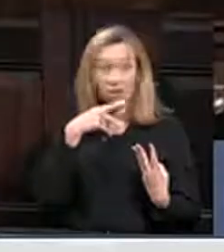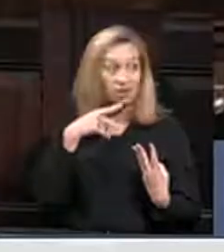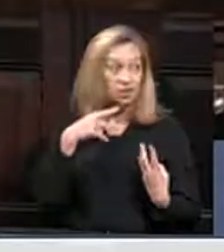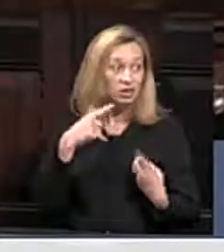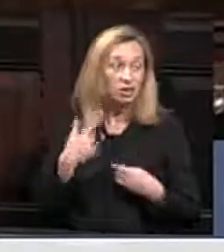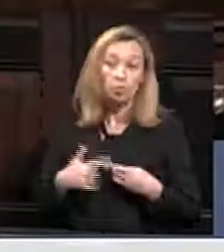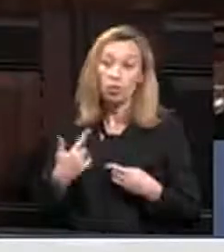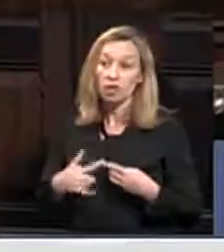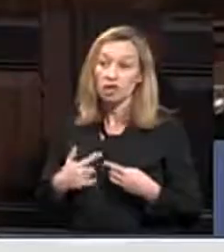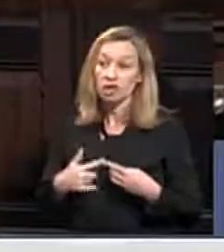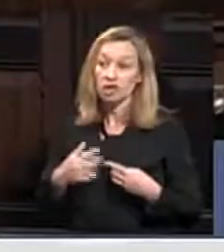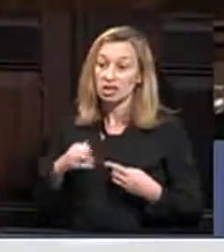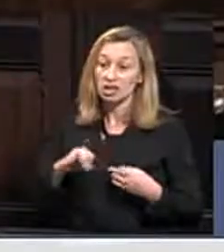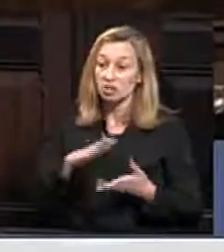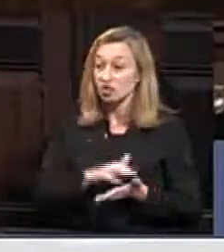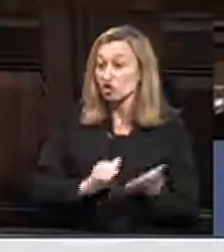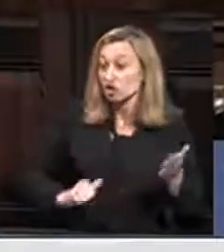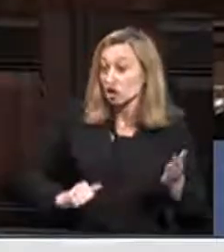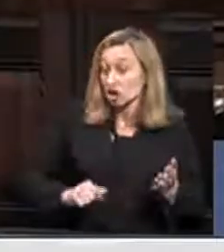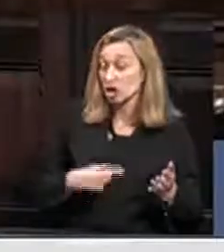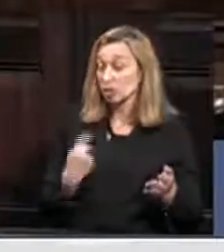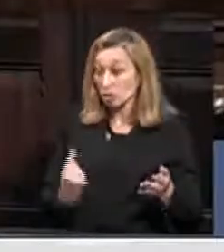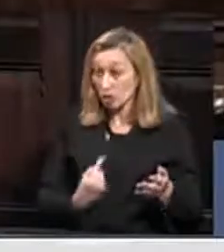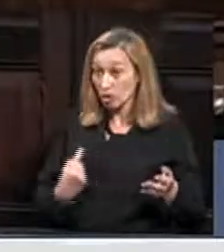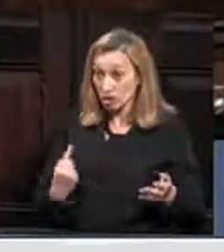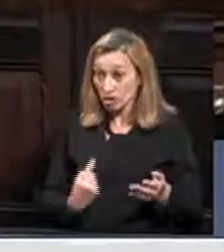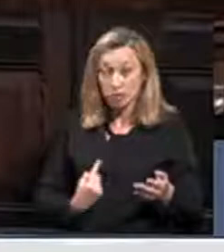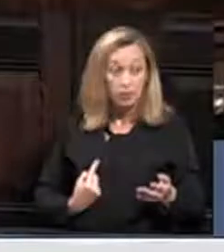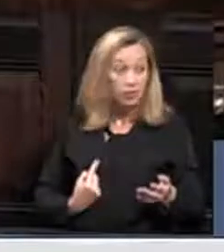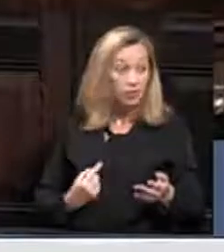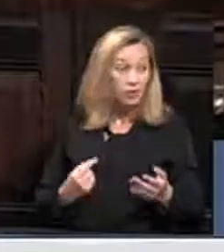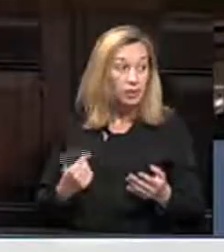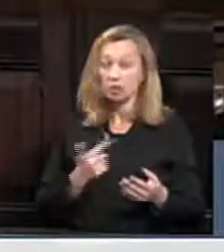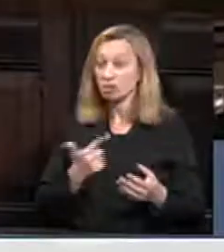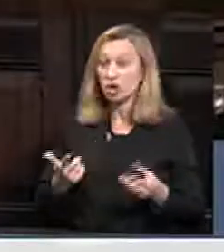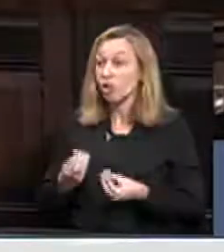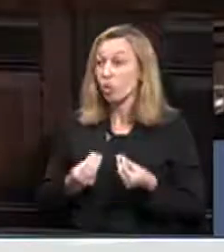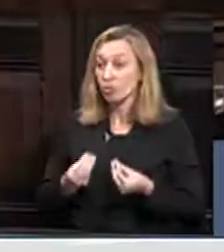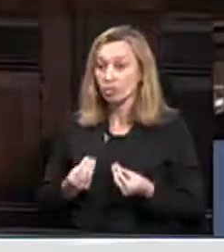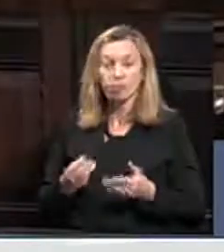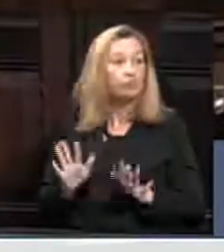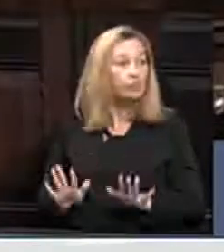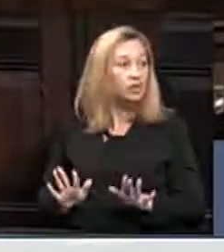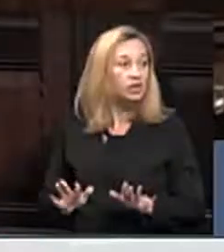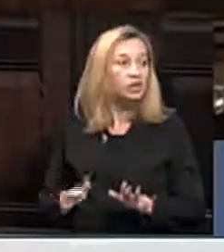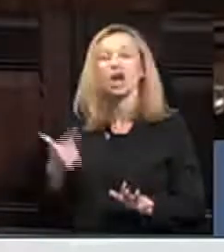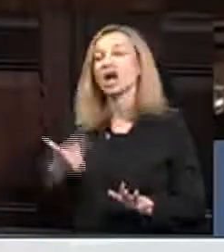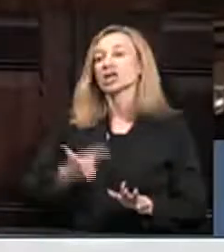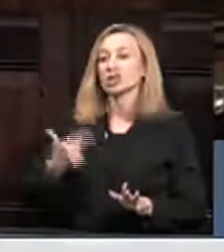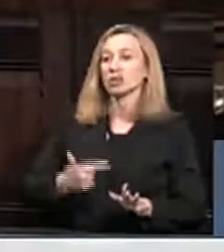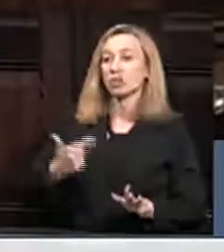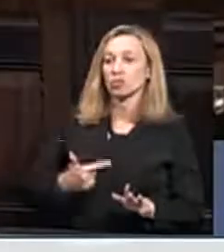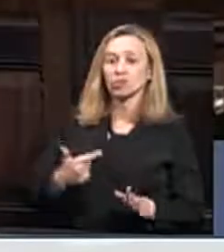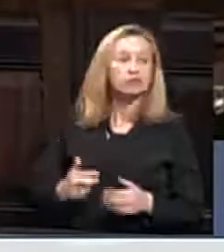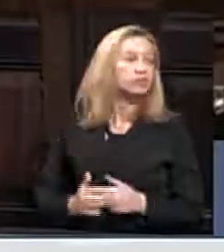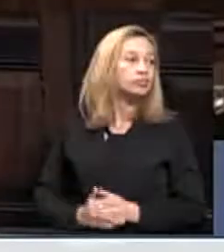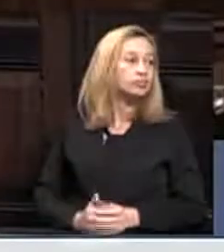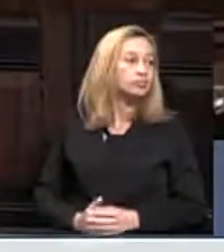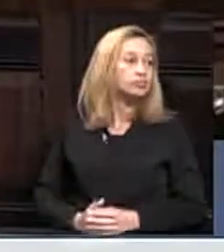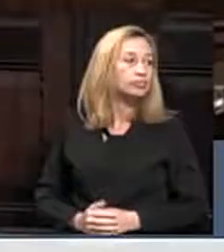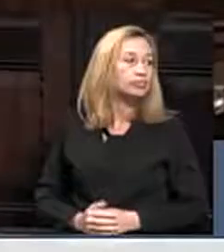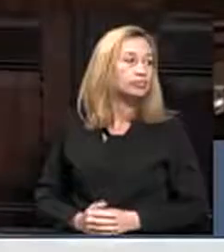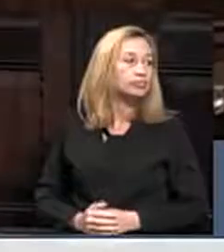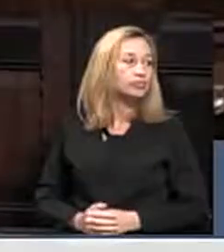mandatos, inclusive o primeiro suplente, então essa hipótese não existe. A segunda hipótese